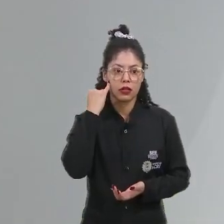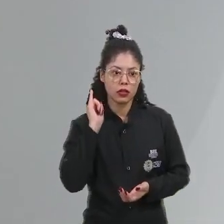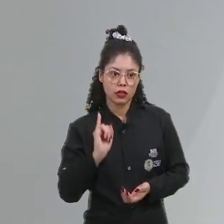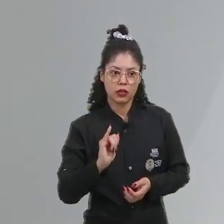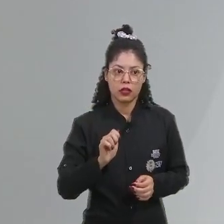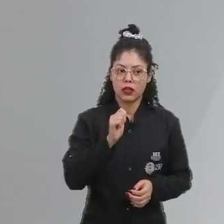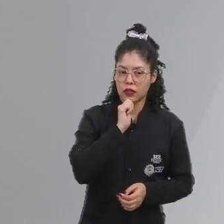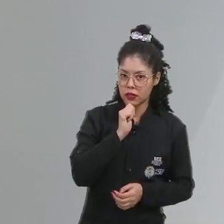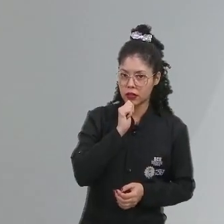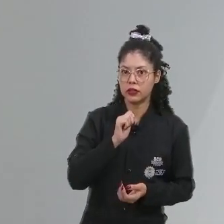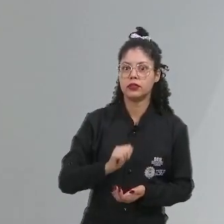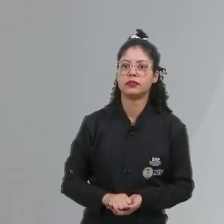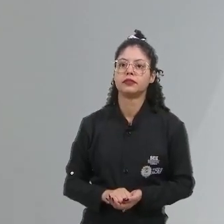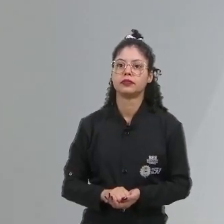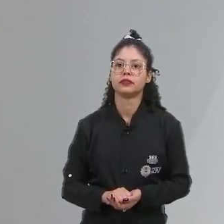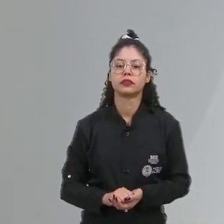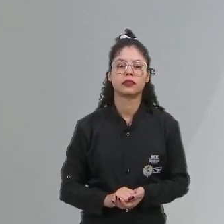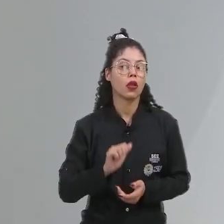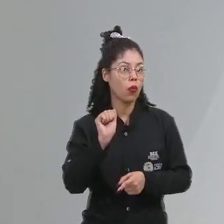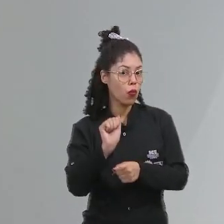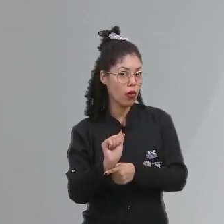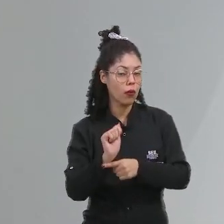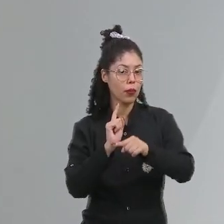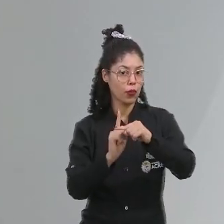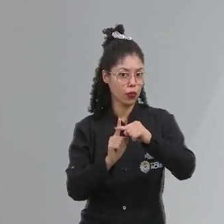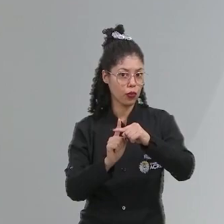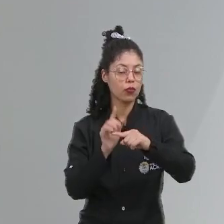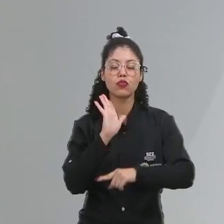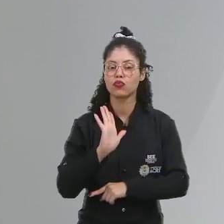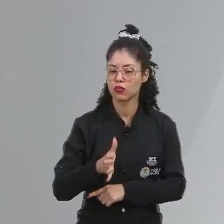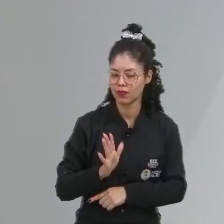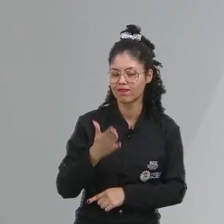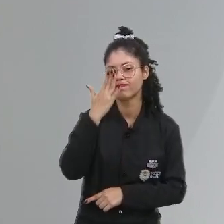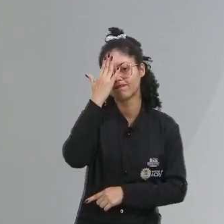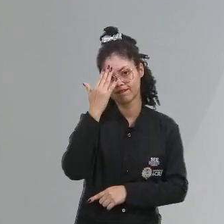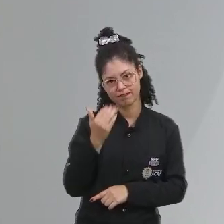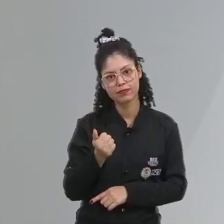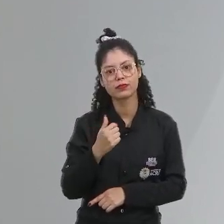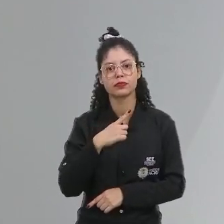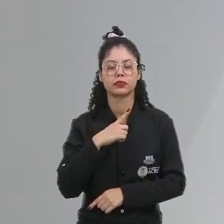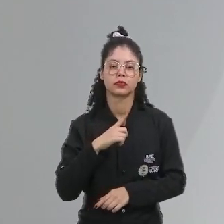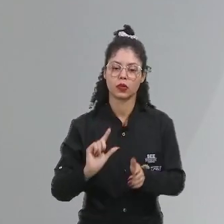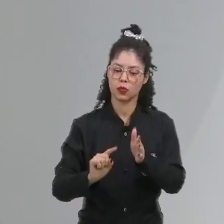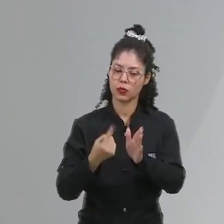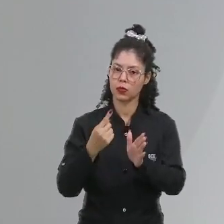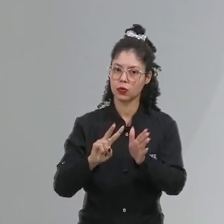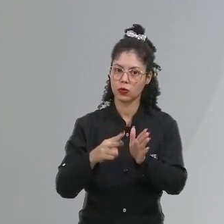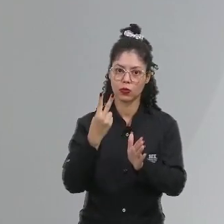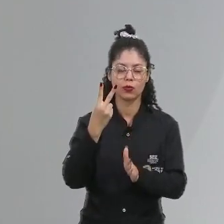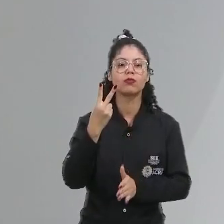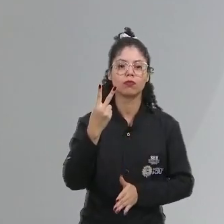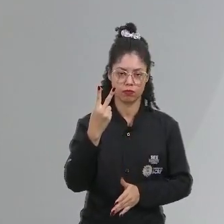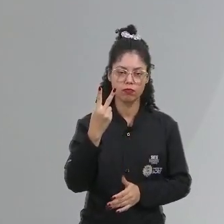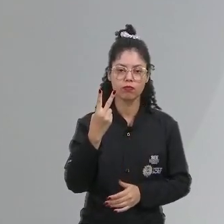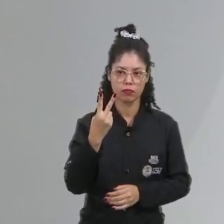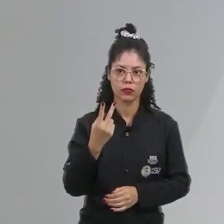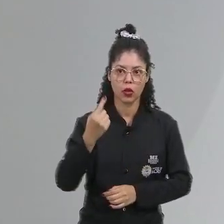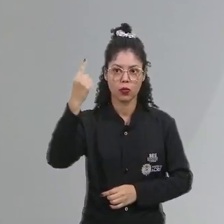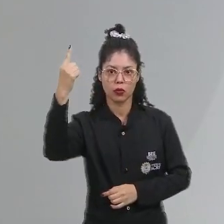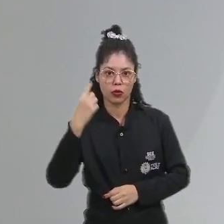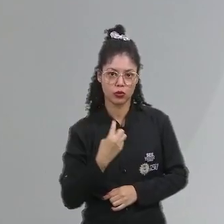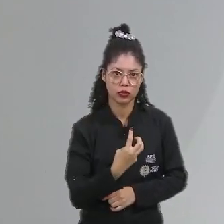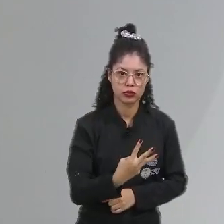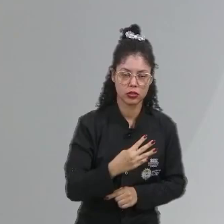angular e ele admitir que o A é positivo, já sei que ele vai cortar o primeiro e o terceiro quadrante, são considerados quadrantes